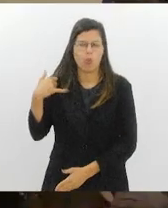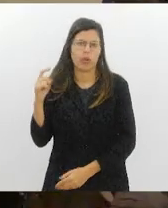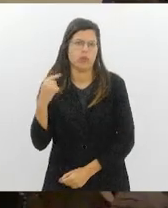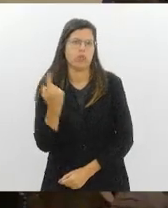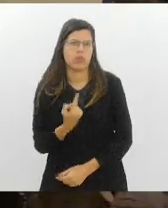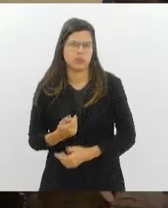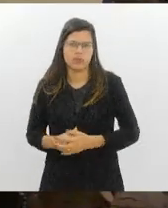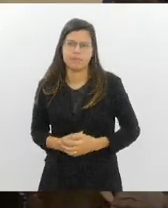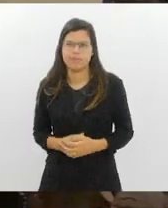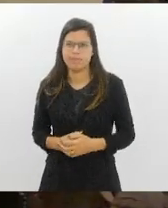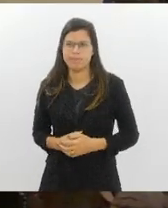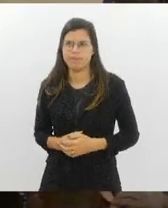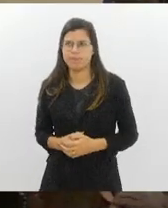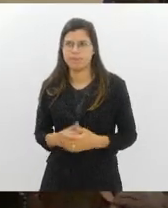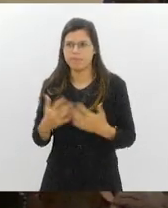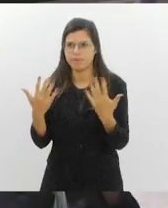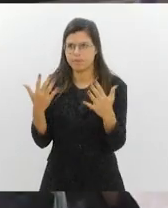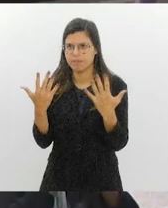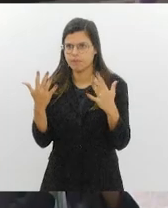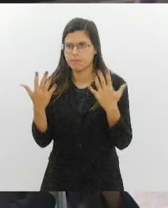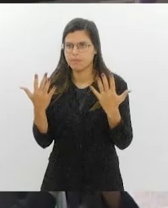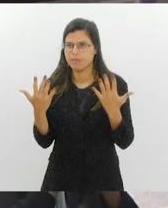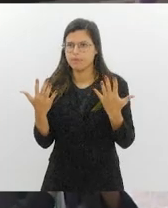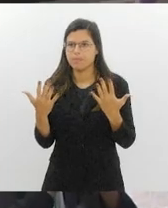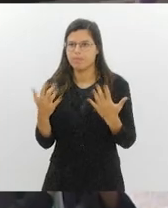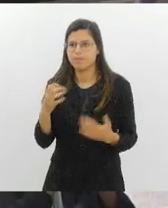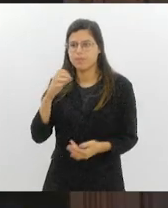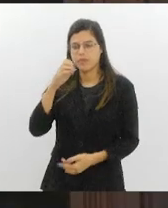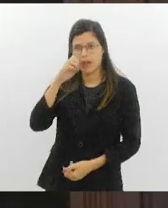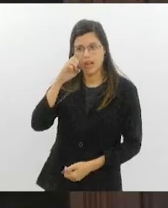maior. A Élica,